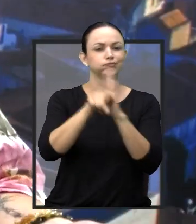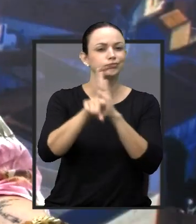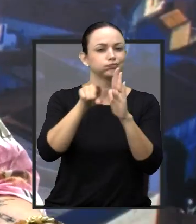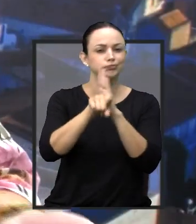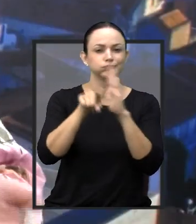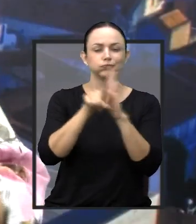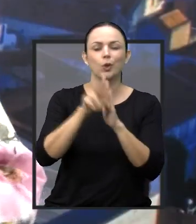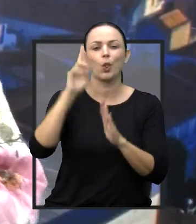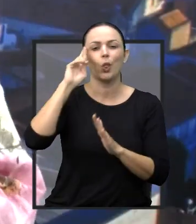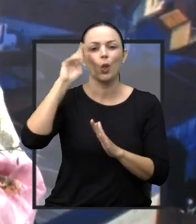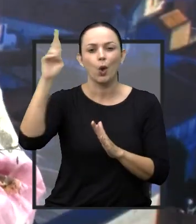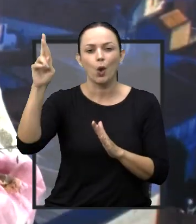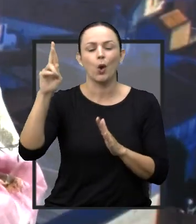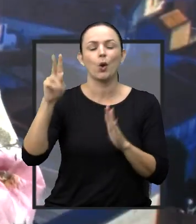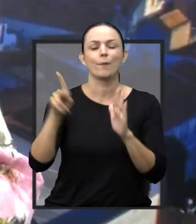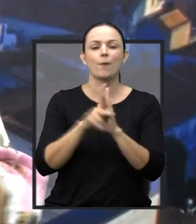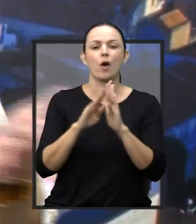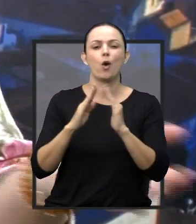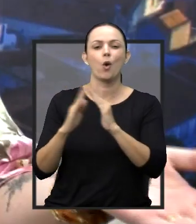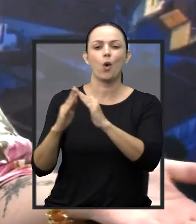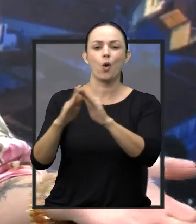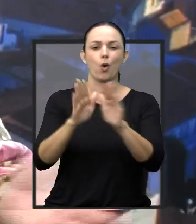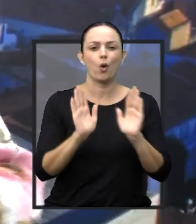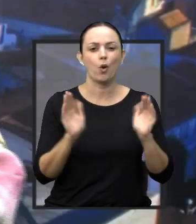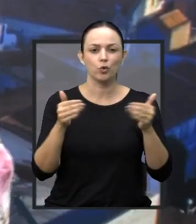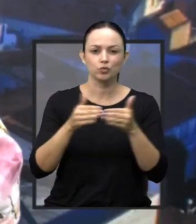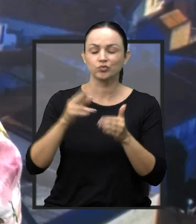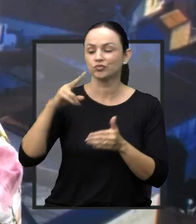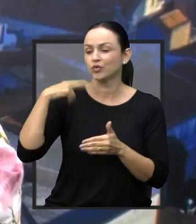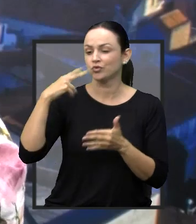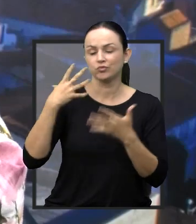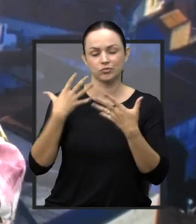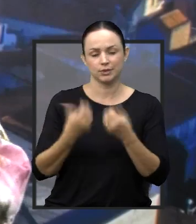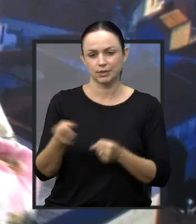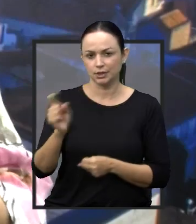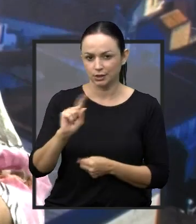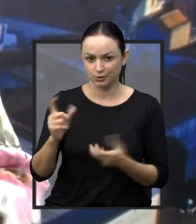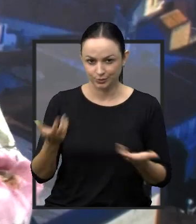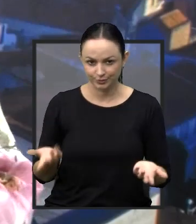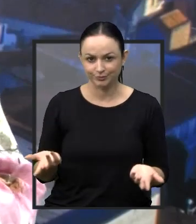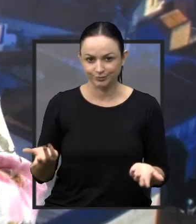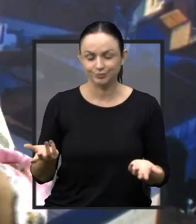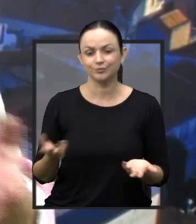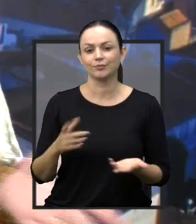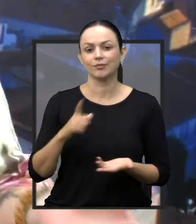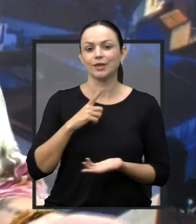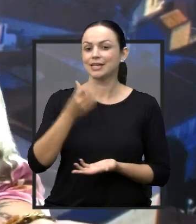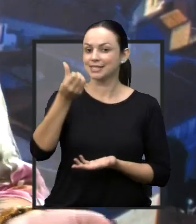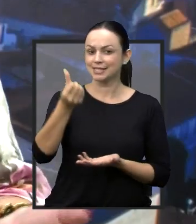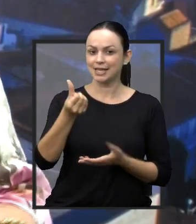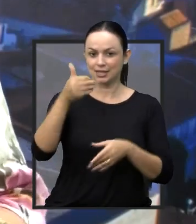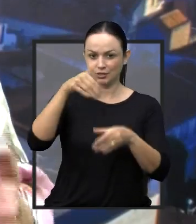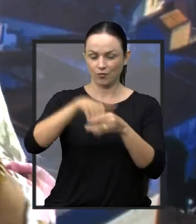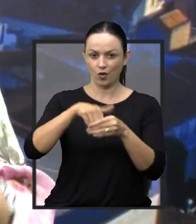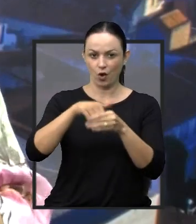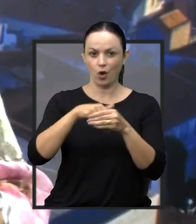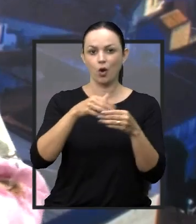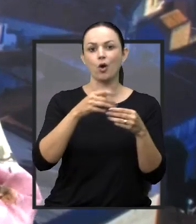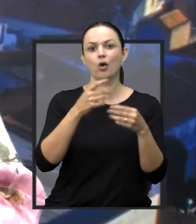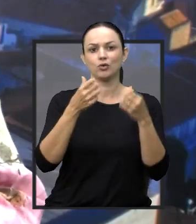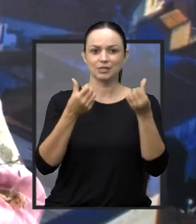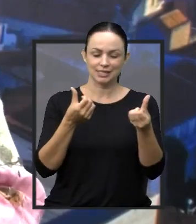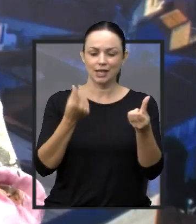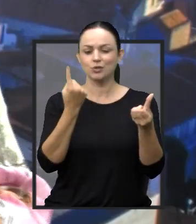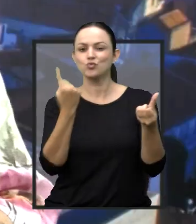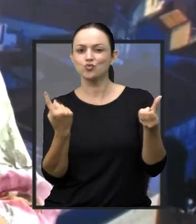dos proprietários dos condomínios, e os vereadores não quiseram. Então nós tivemos aí 6 votos contra 1, 6